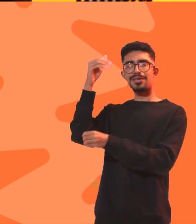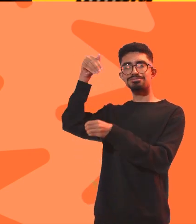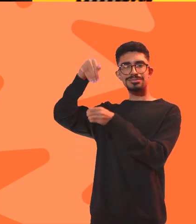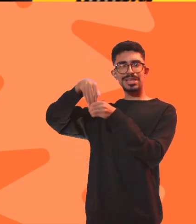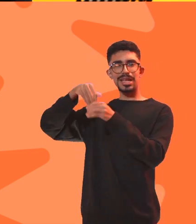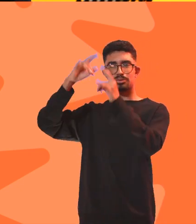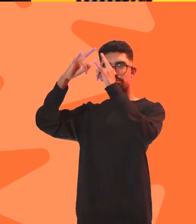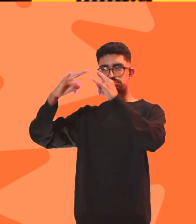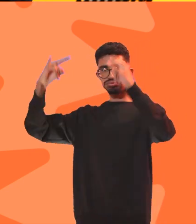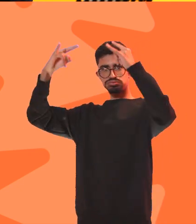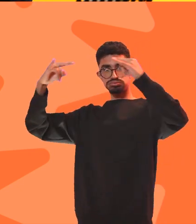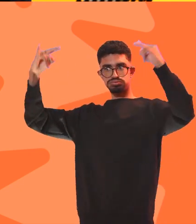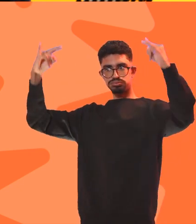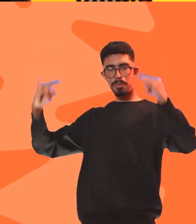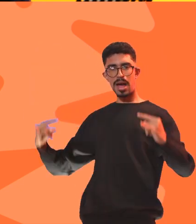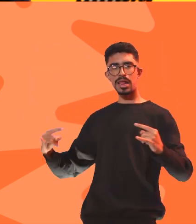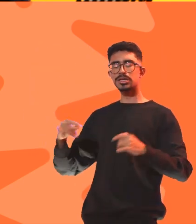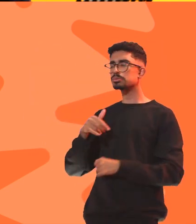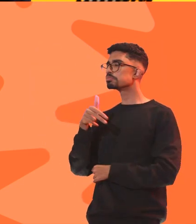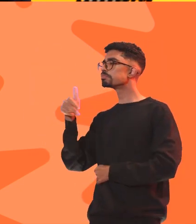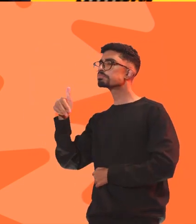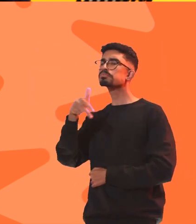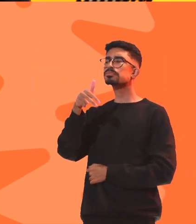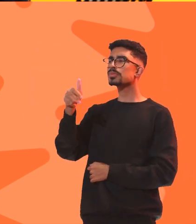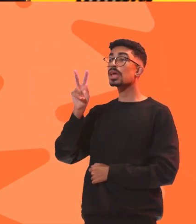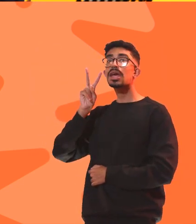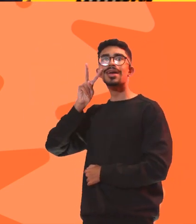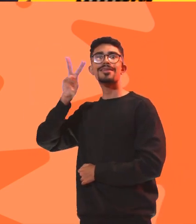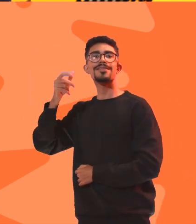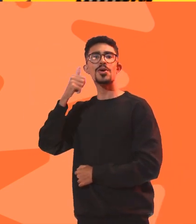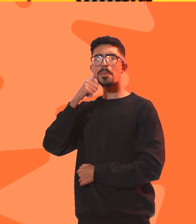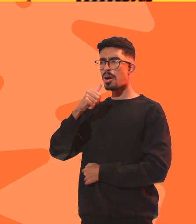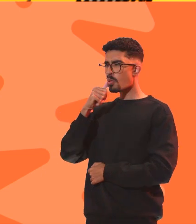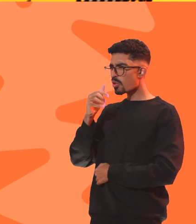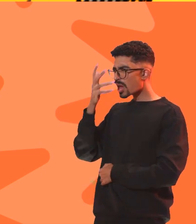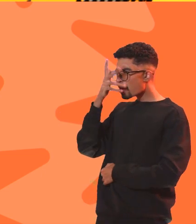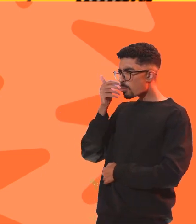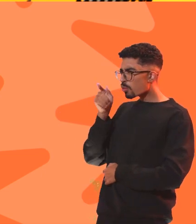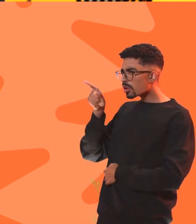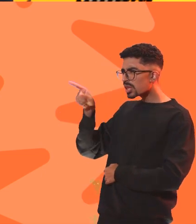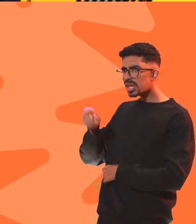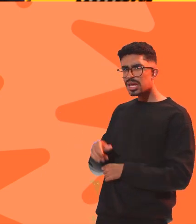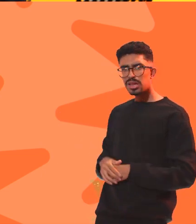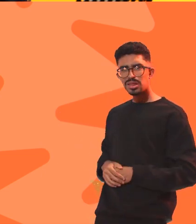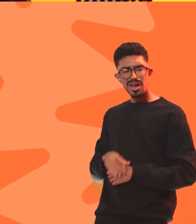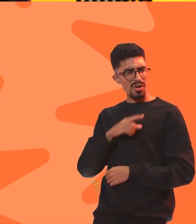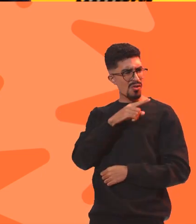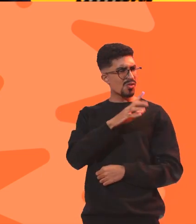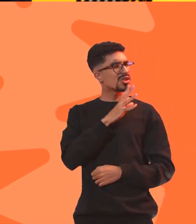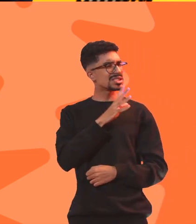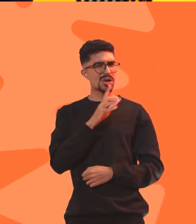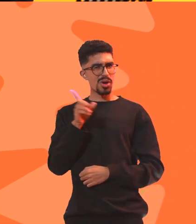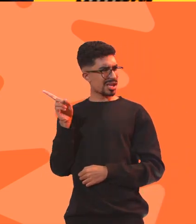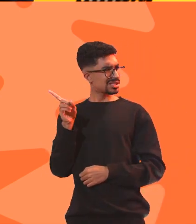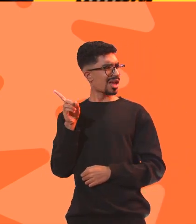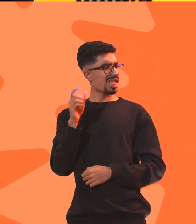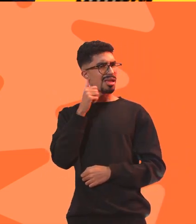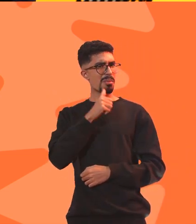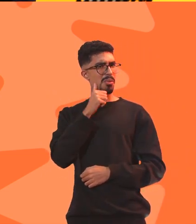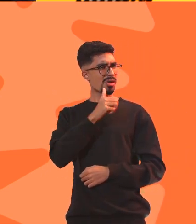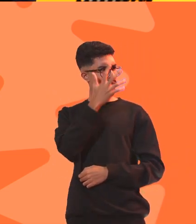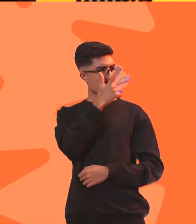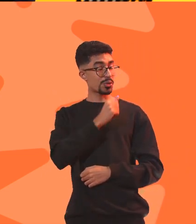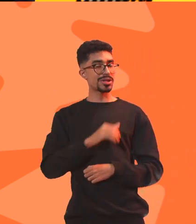Do terraço viu uma mulher muito bonita tomando banho e mandou alguém procurar, saber quem era ela. Disseram-lhe: é Batseba, filha de Eliã e mulher